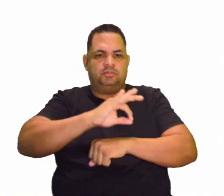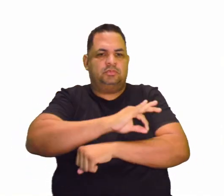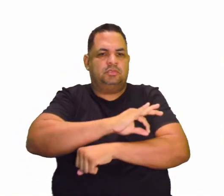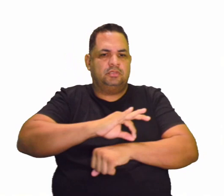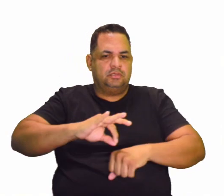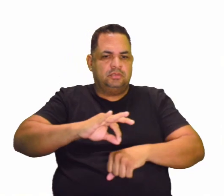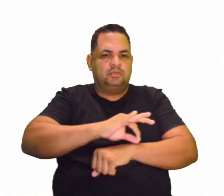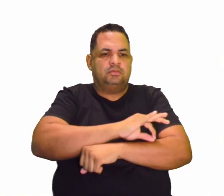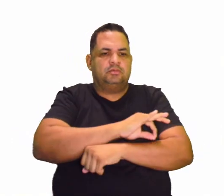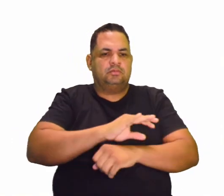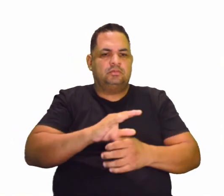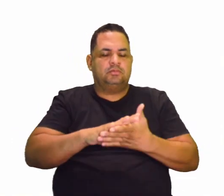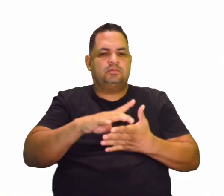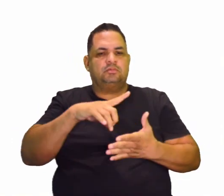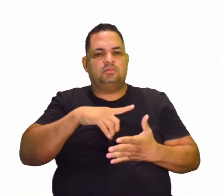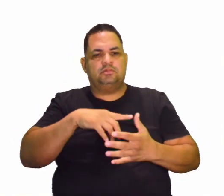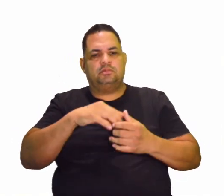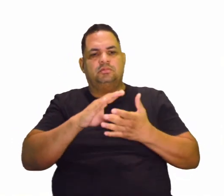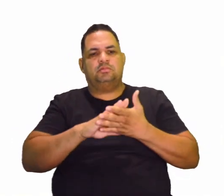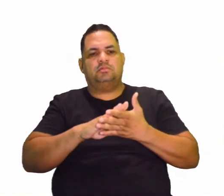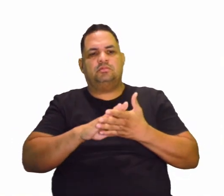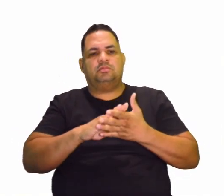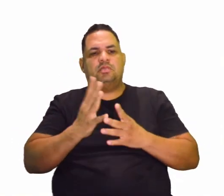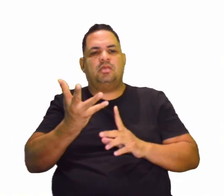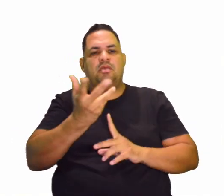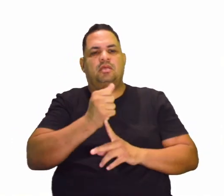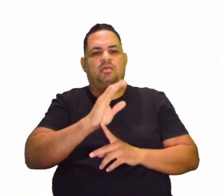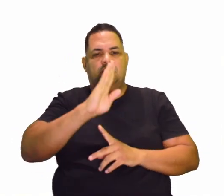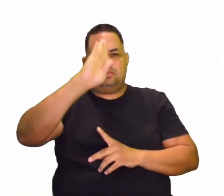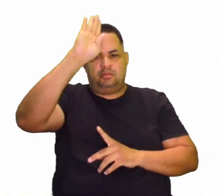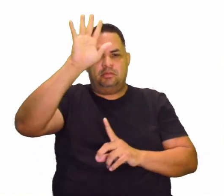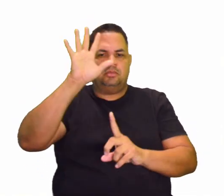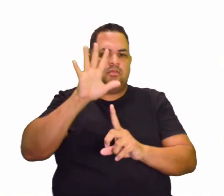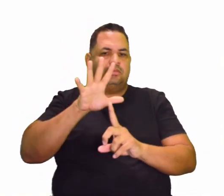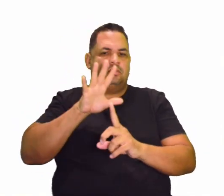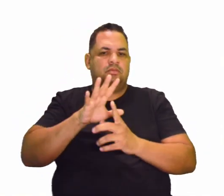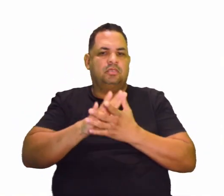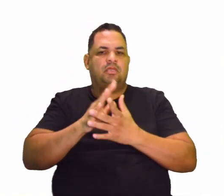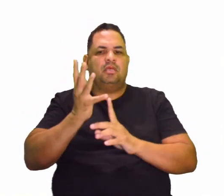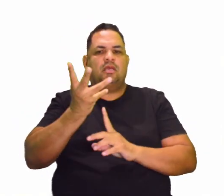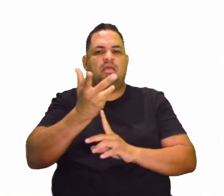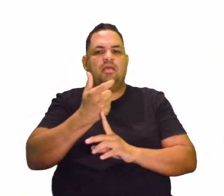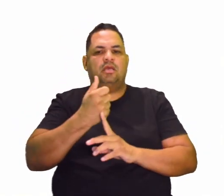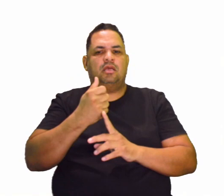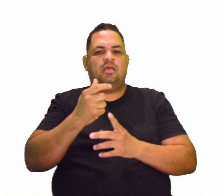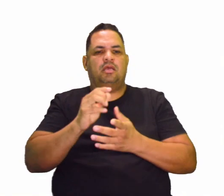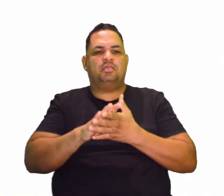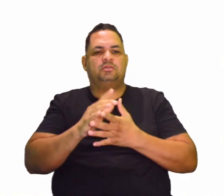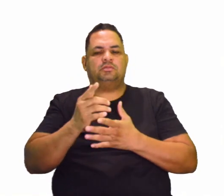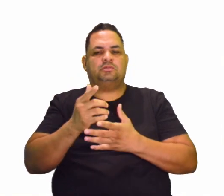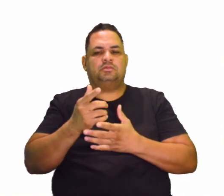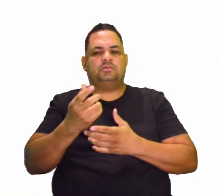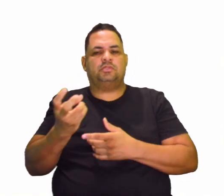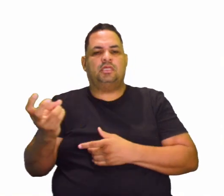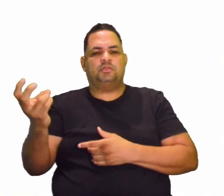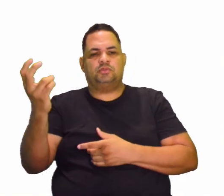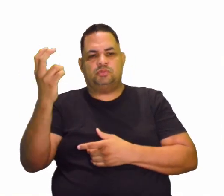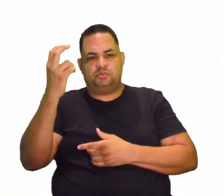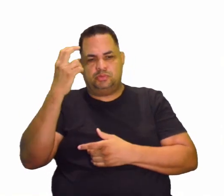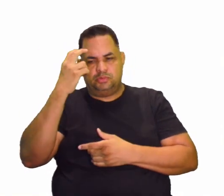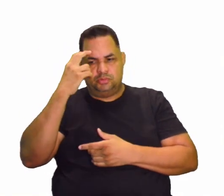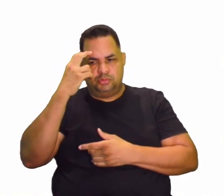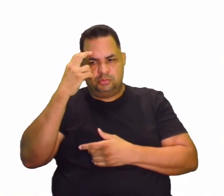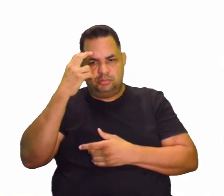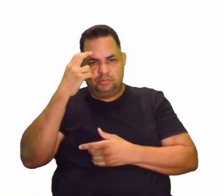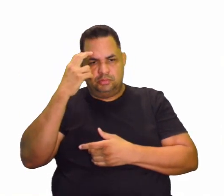e também esculturas. A arte romana foi influenciada pela arte das culturas dominadas